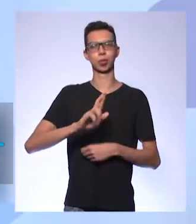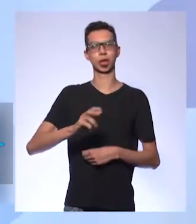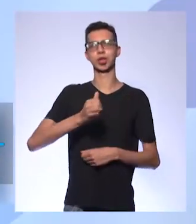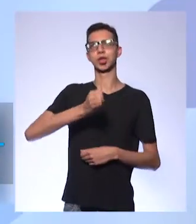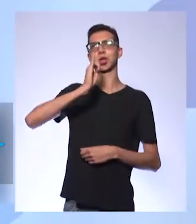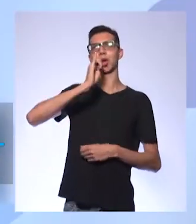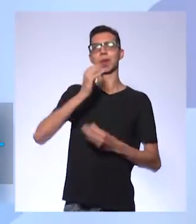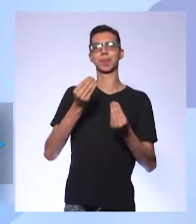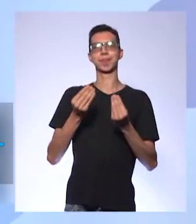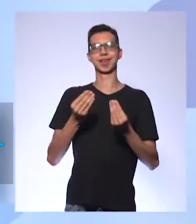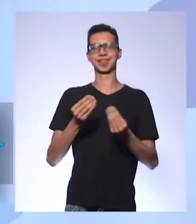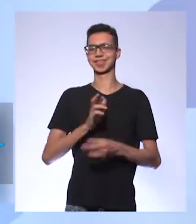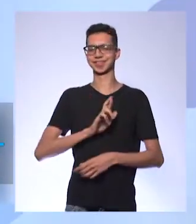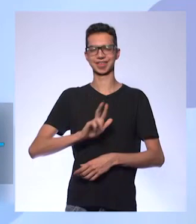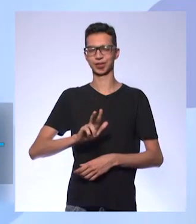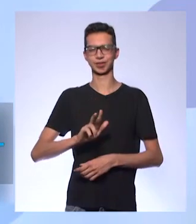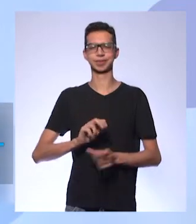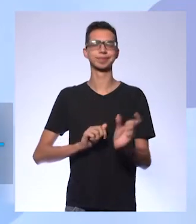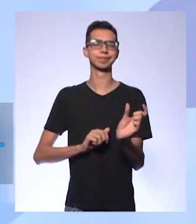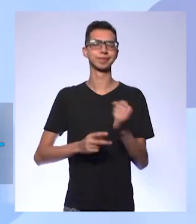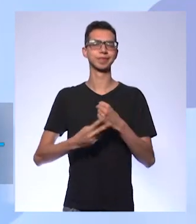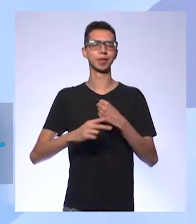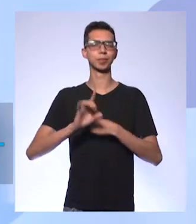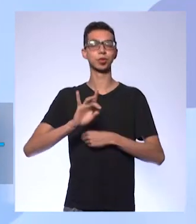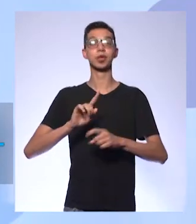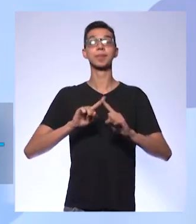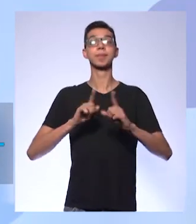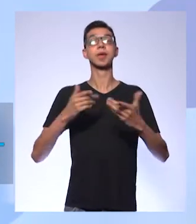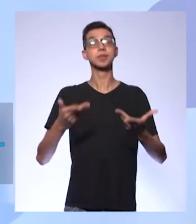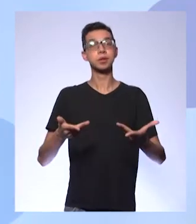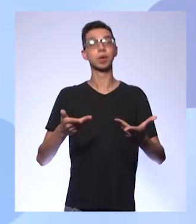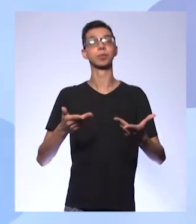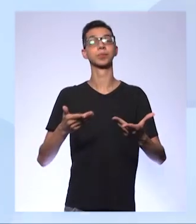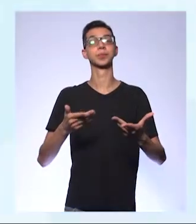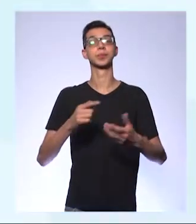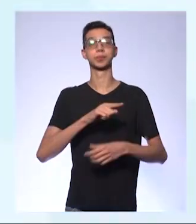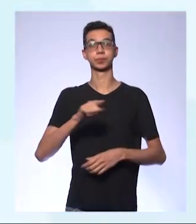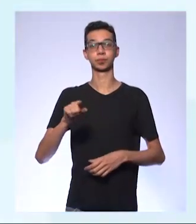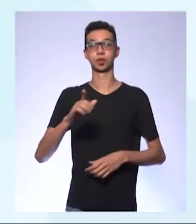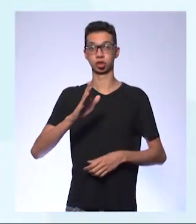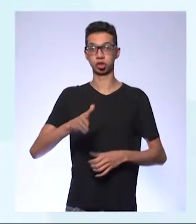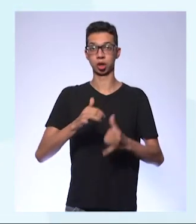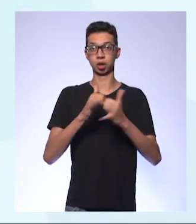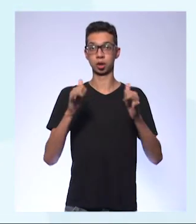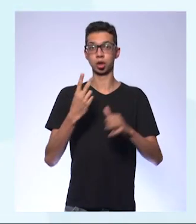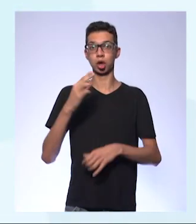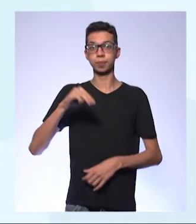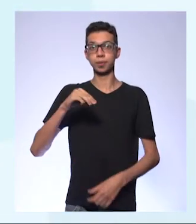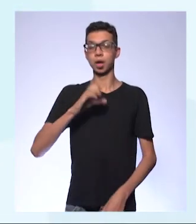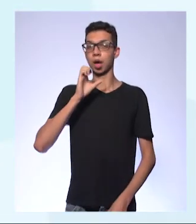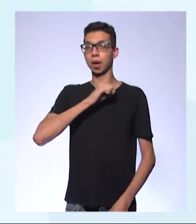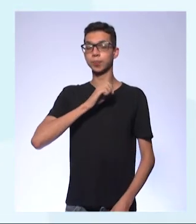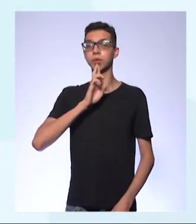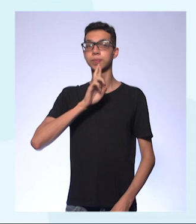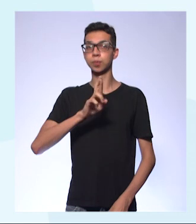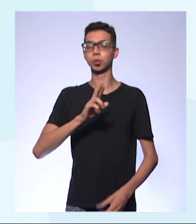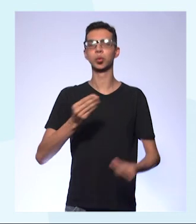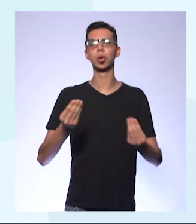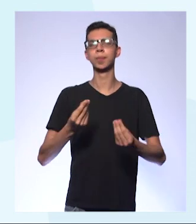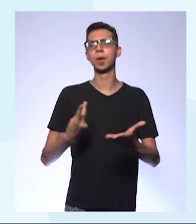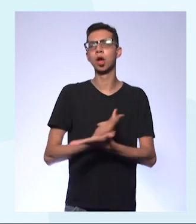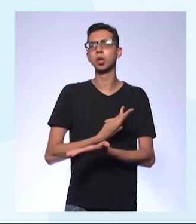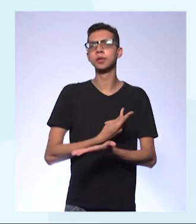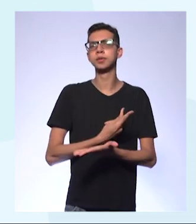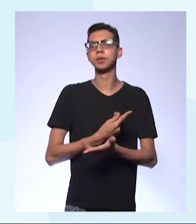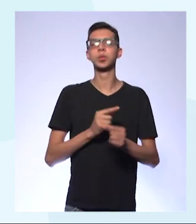vamos ver a galera aí. Coloca aí pra nós no chat aí em 2 minutinhos. Se você já tomou um choque elétrico, em que circunstâncias isso ocorreu, né? Quais são as